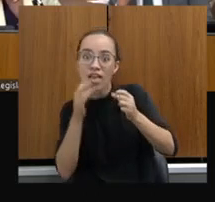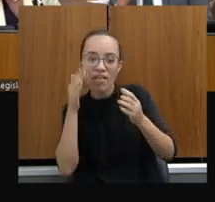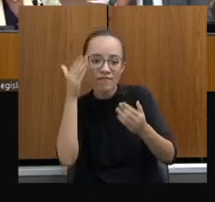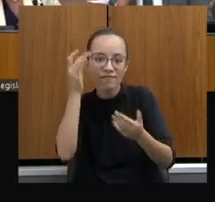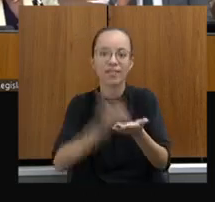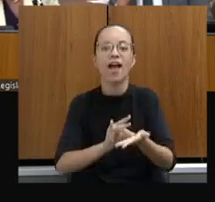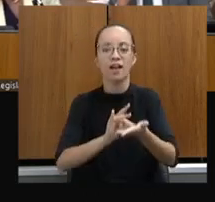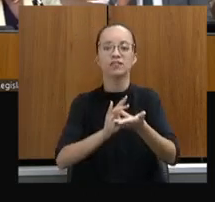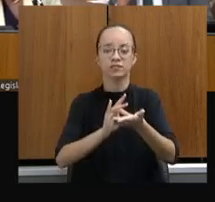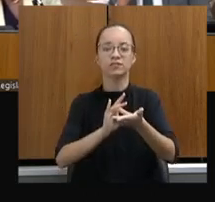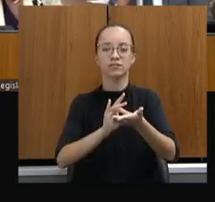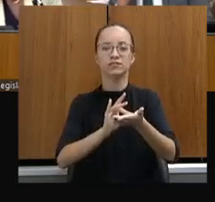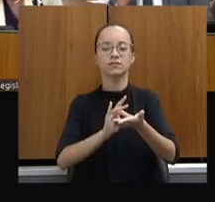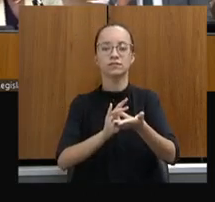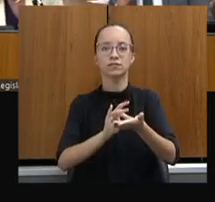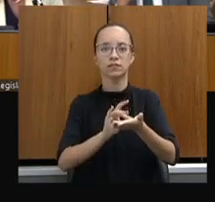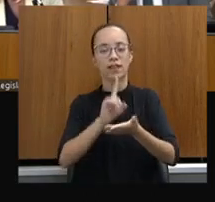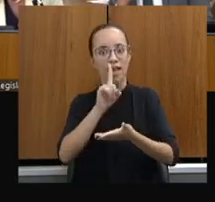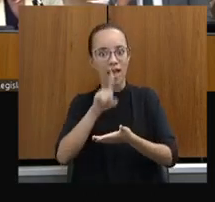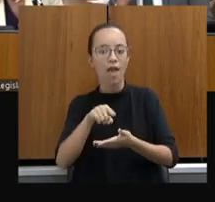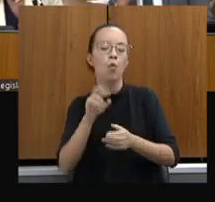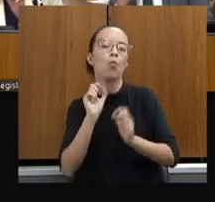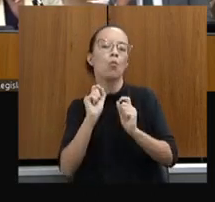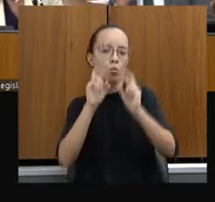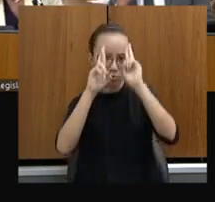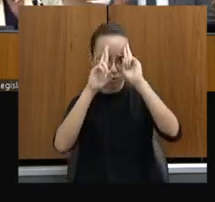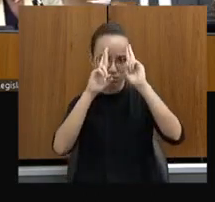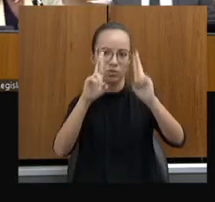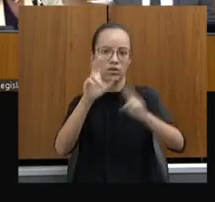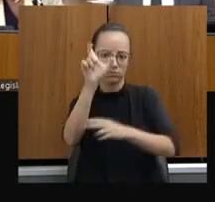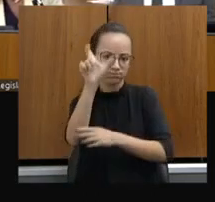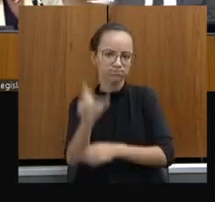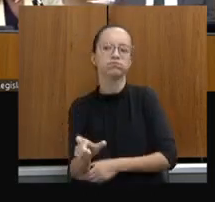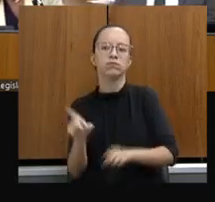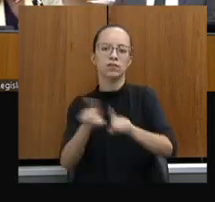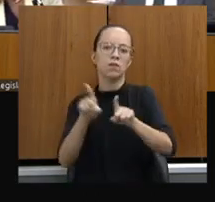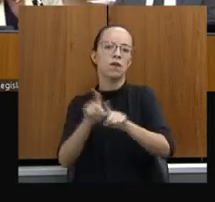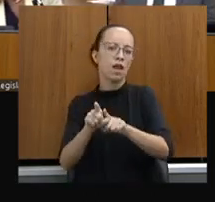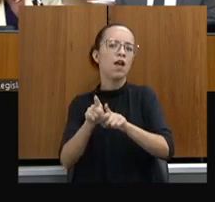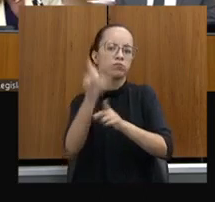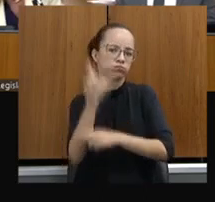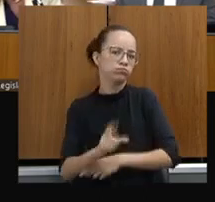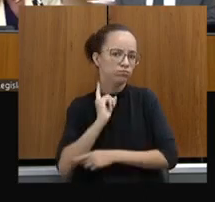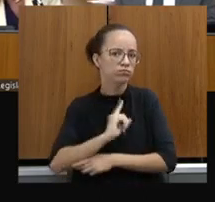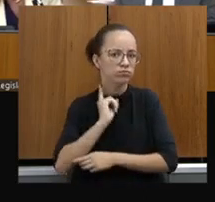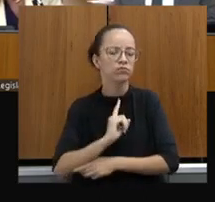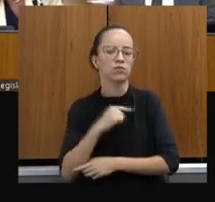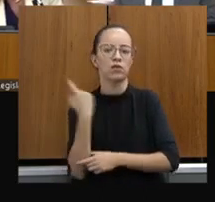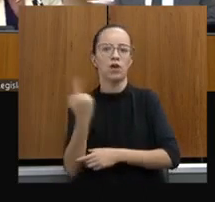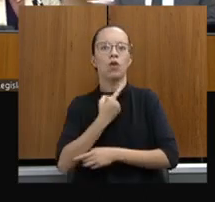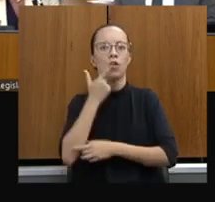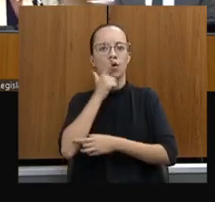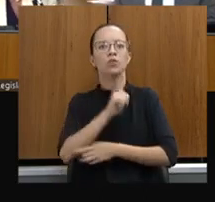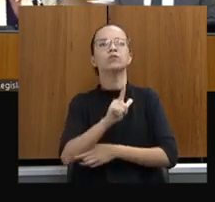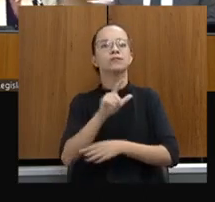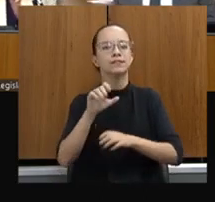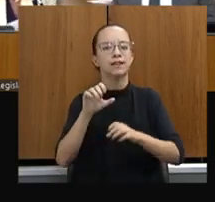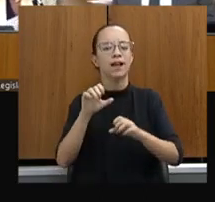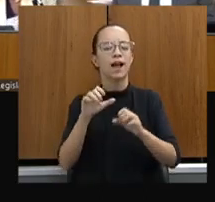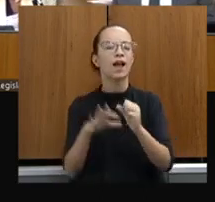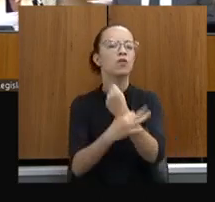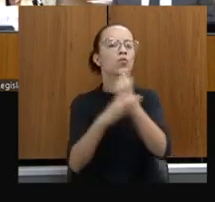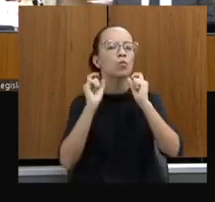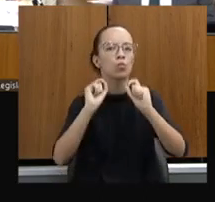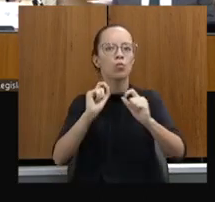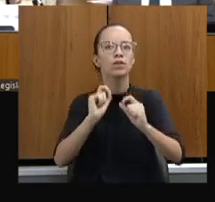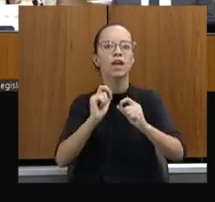públicas baseadas em evidência é um respeito ao contribuinte ou cidadão Mineiro porque nós conseguimos garantir que